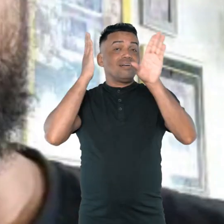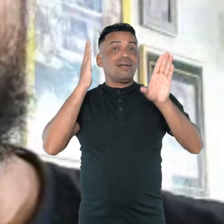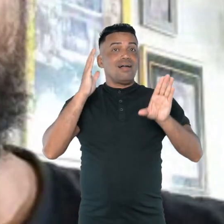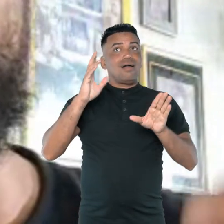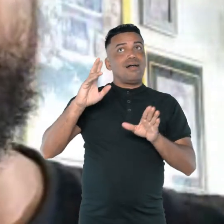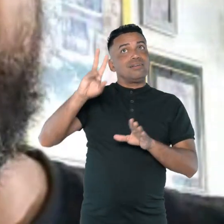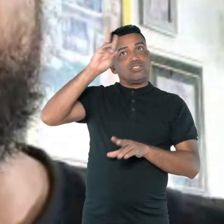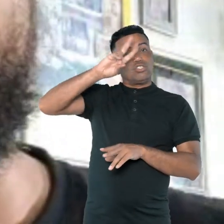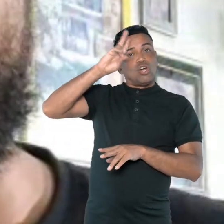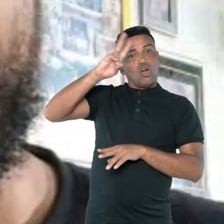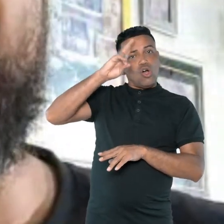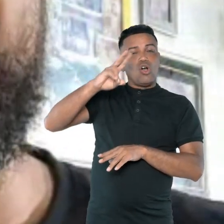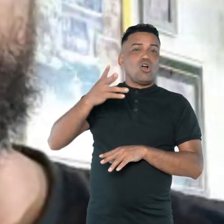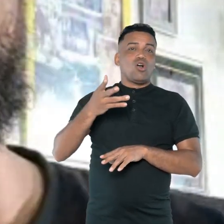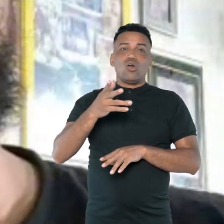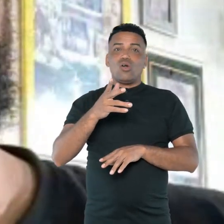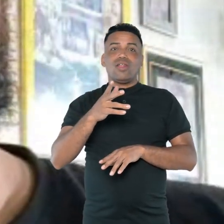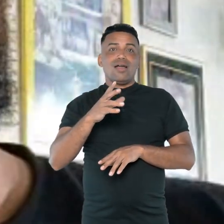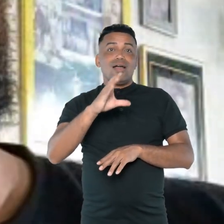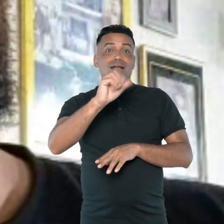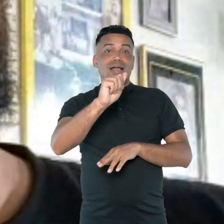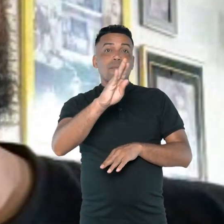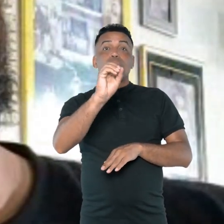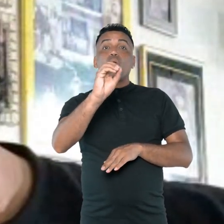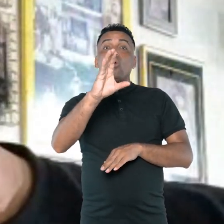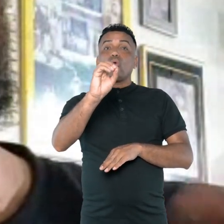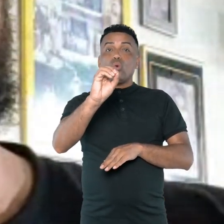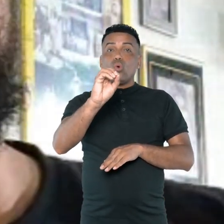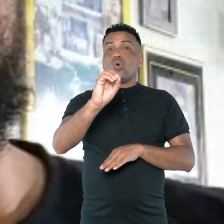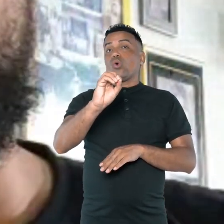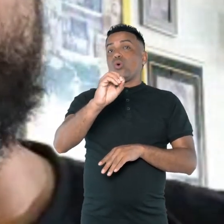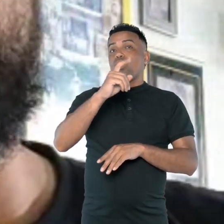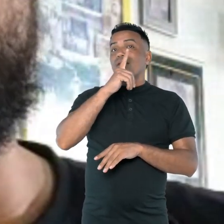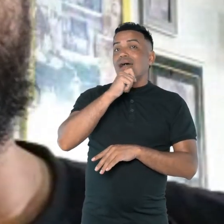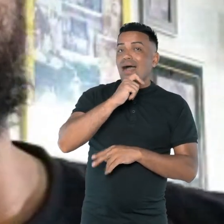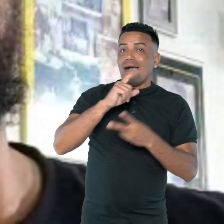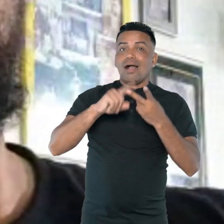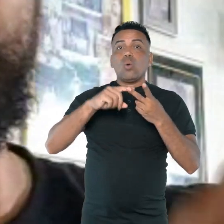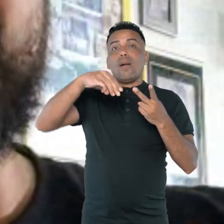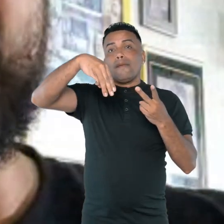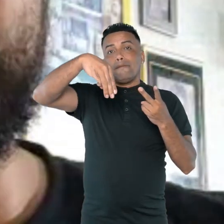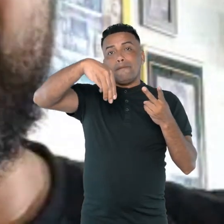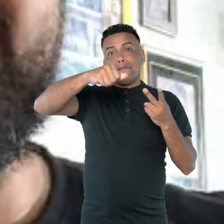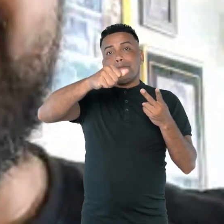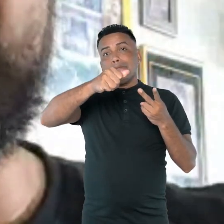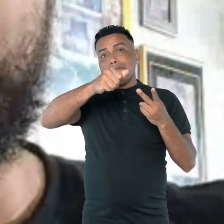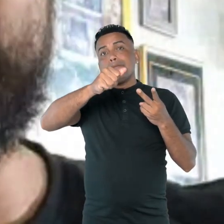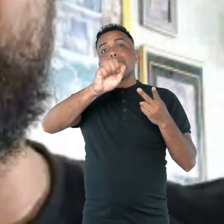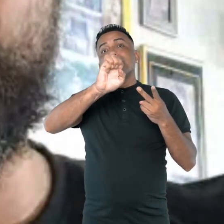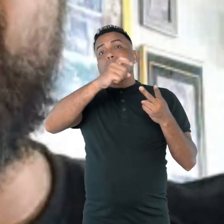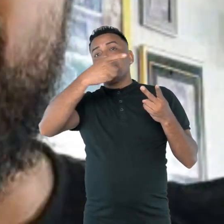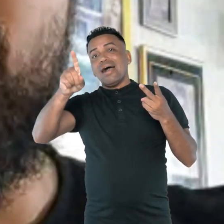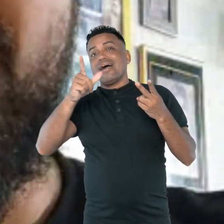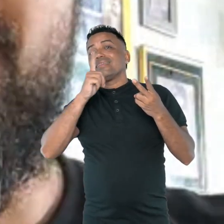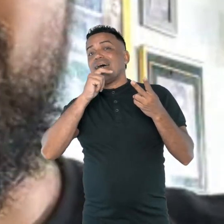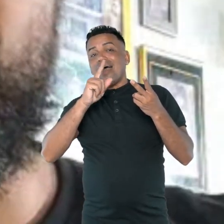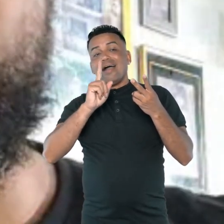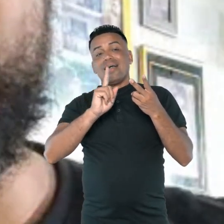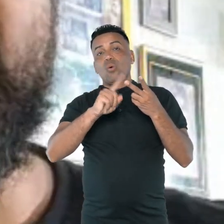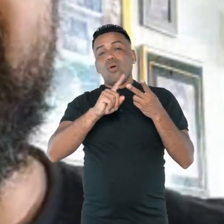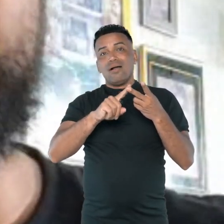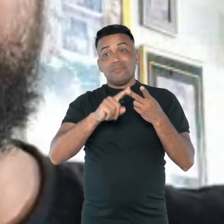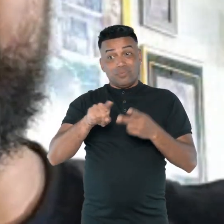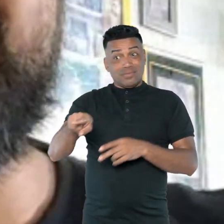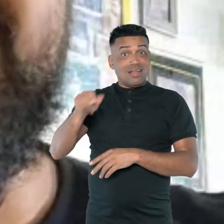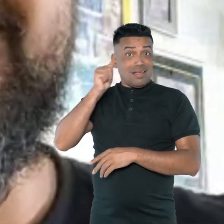do caboclo d'água, da mãe d'água. E no outro livro, Pescaria Sem Anzol, a Luzia já quer ser pescadora como o